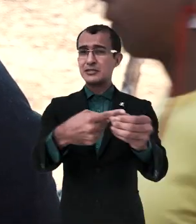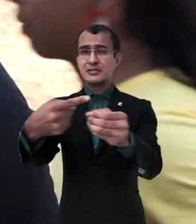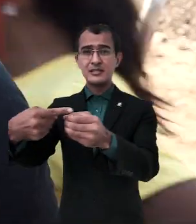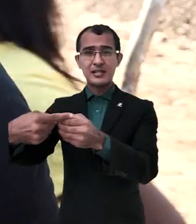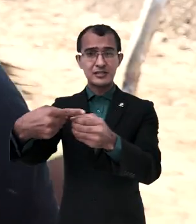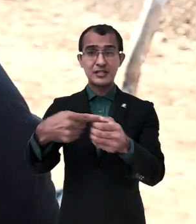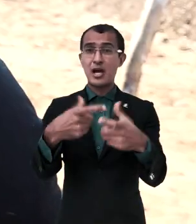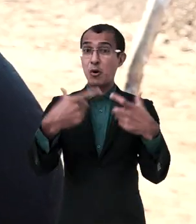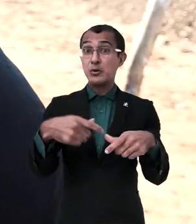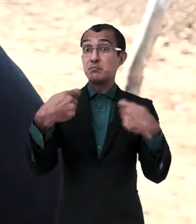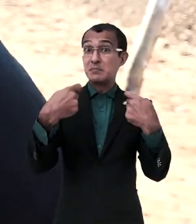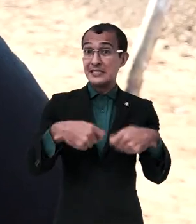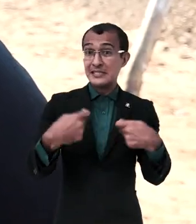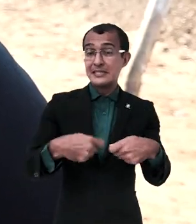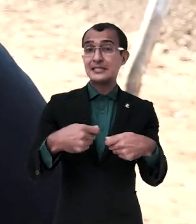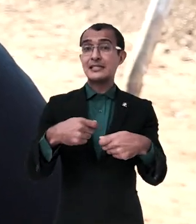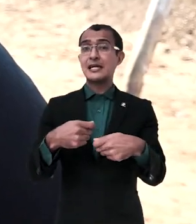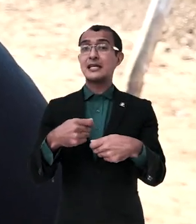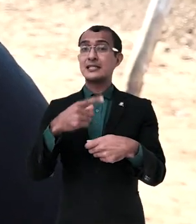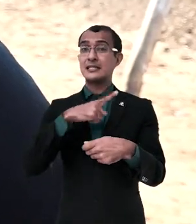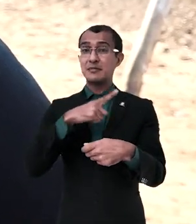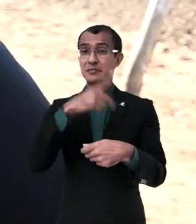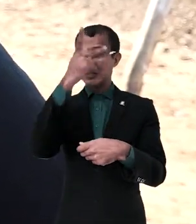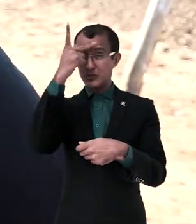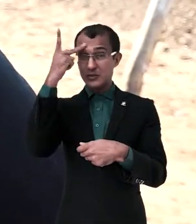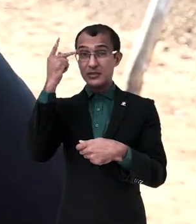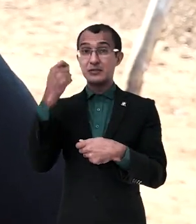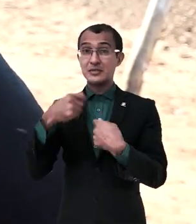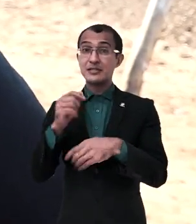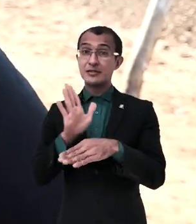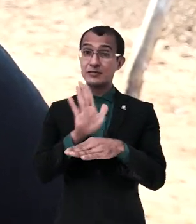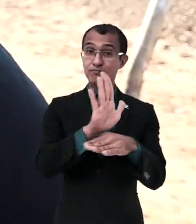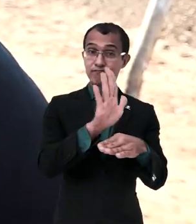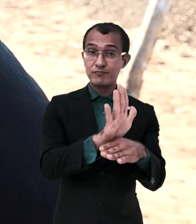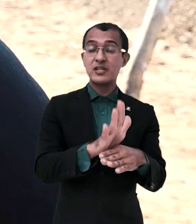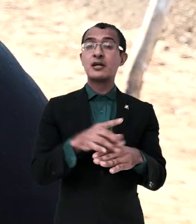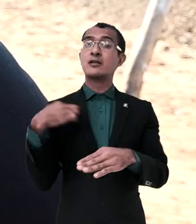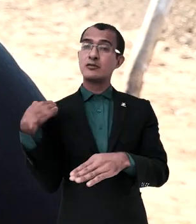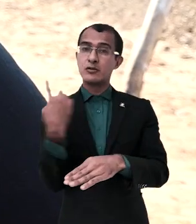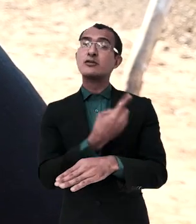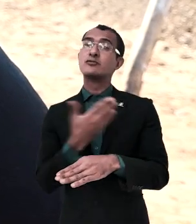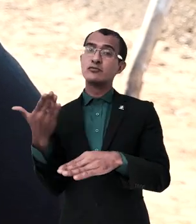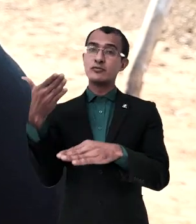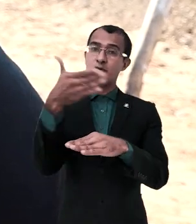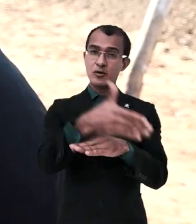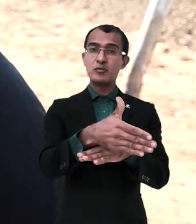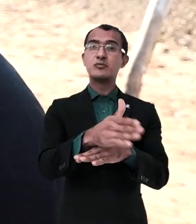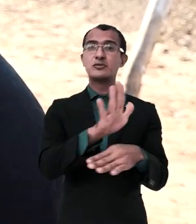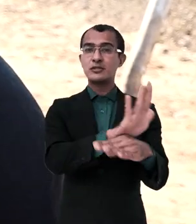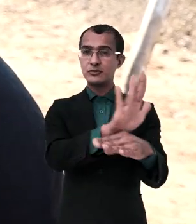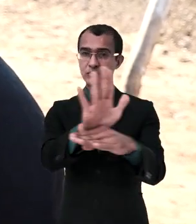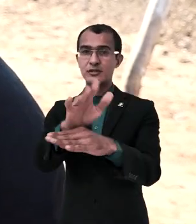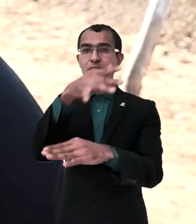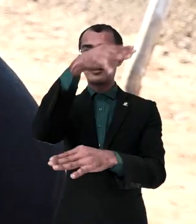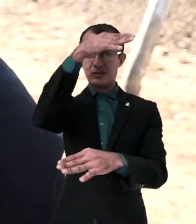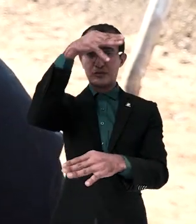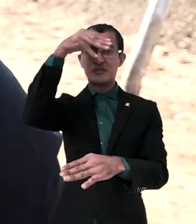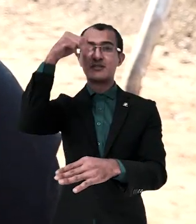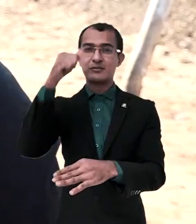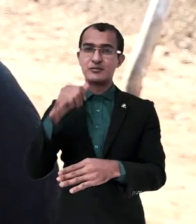locais de todas as cidades, aonde demandar e tiver público que a gente precisa atender, nós estamos indo buscar